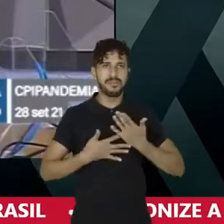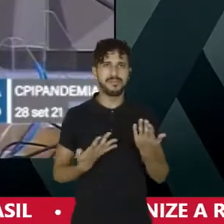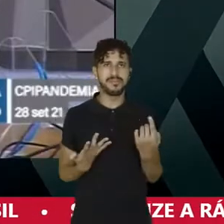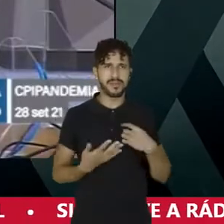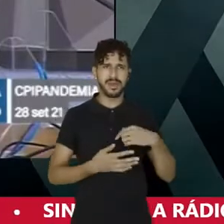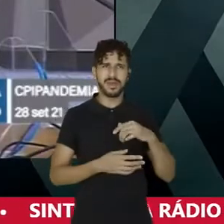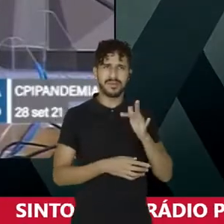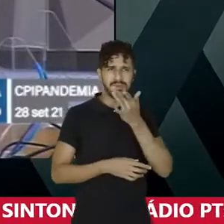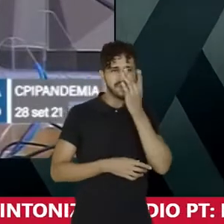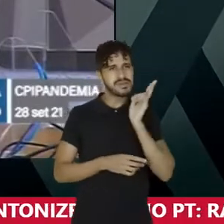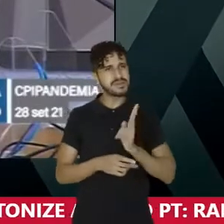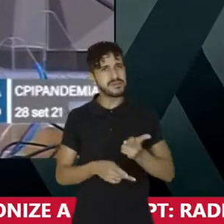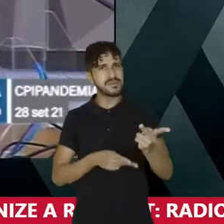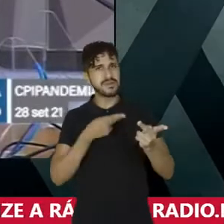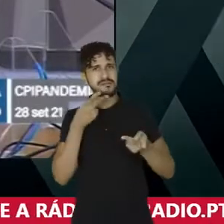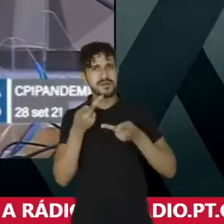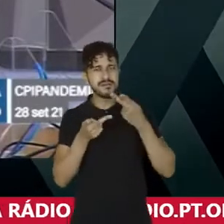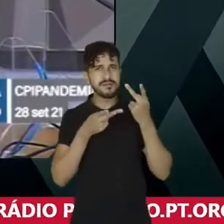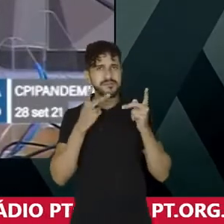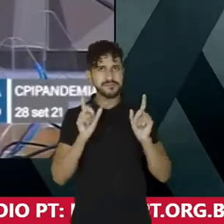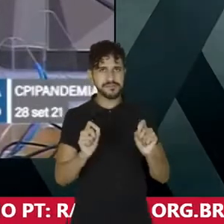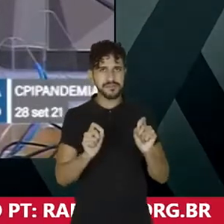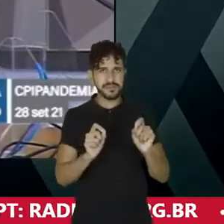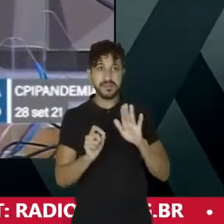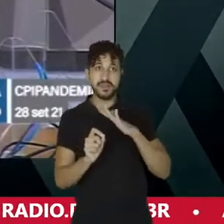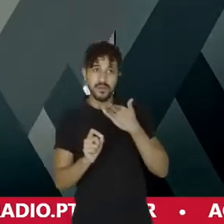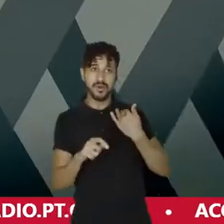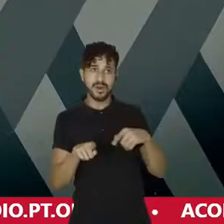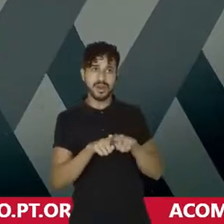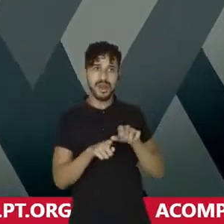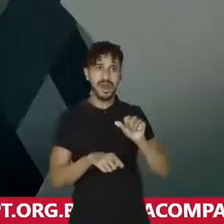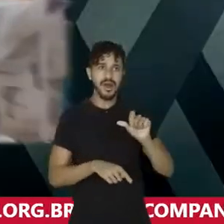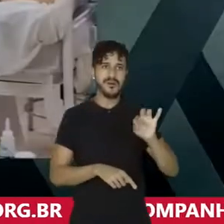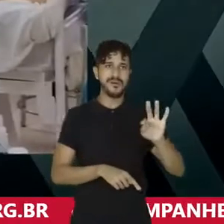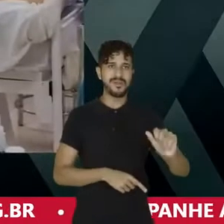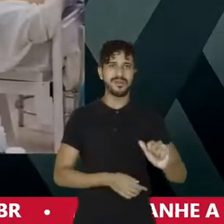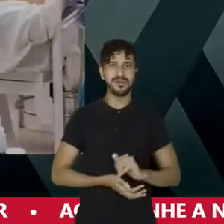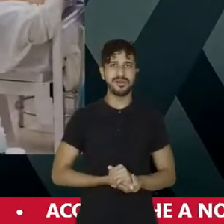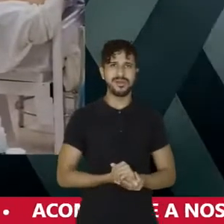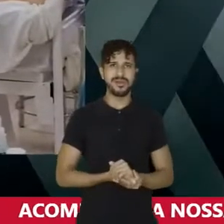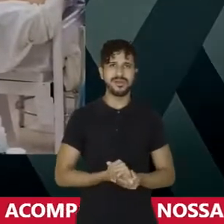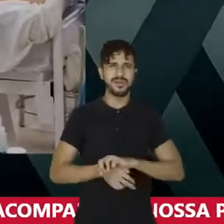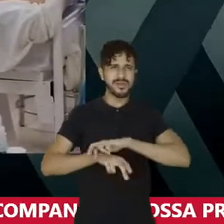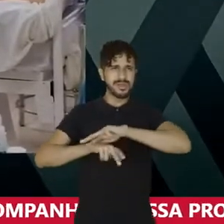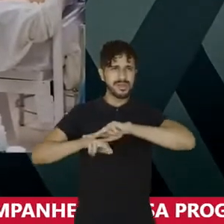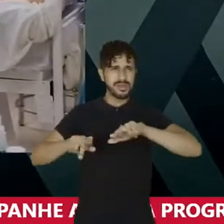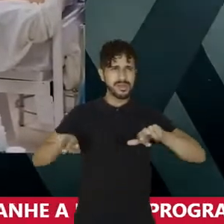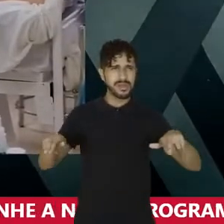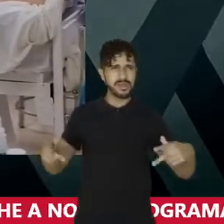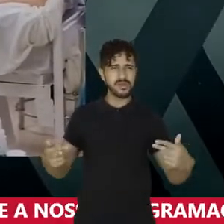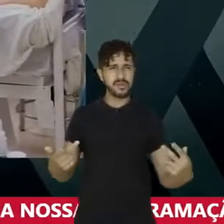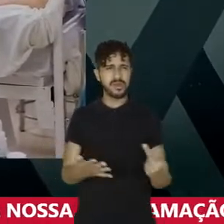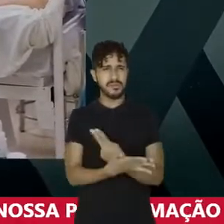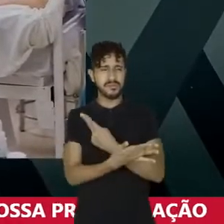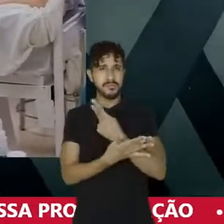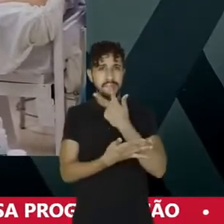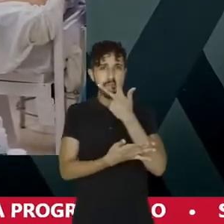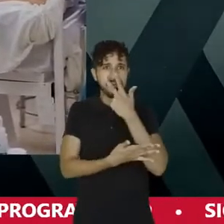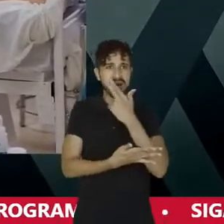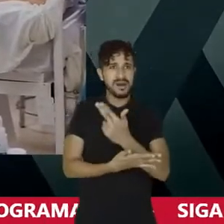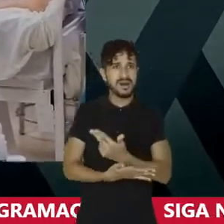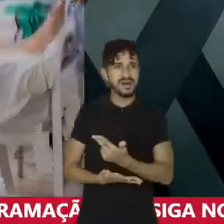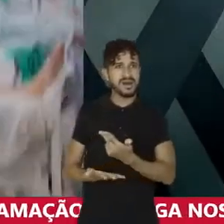vi ser muitas vezes utilizada é óbito também é alta esse compilado de acontecimentos parece